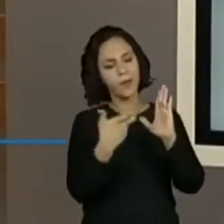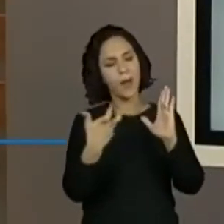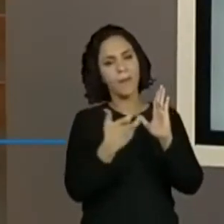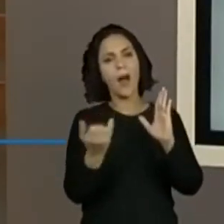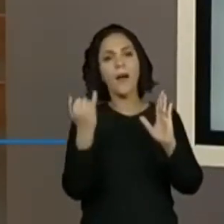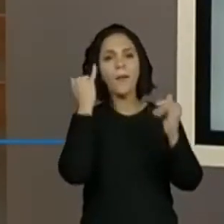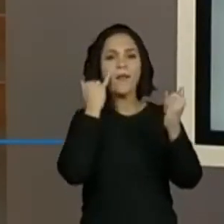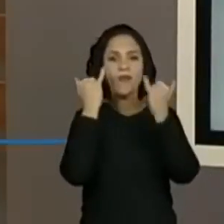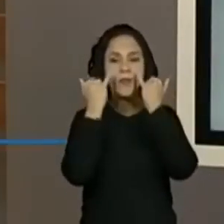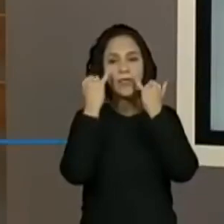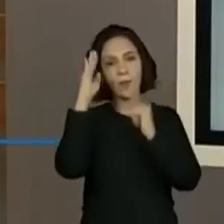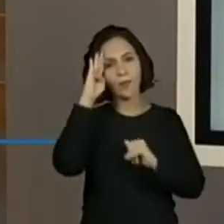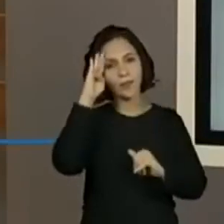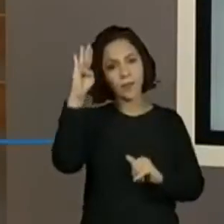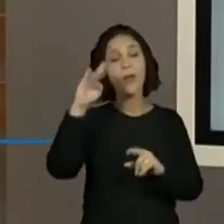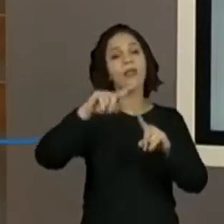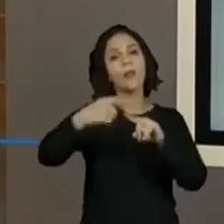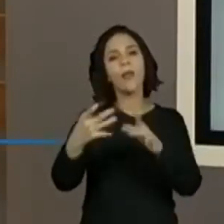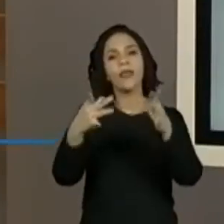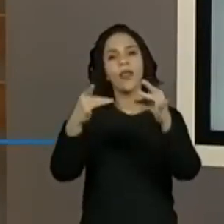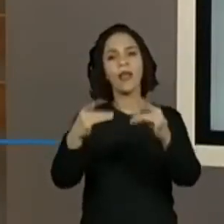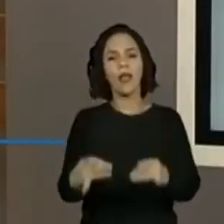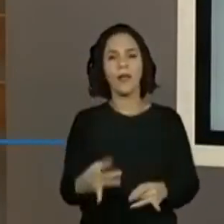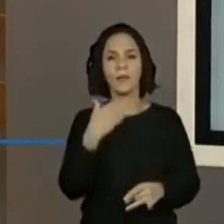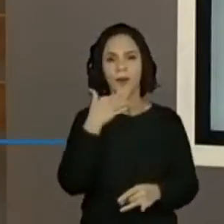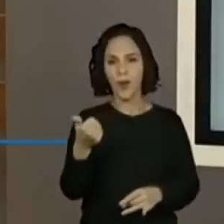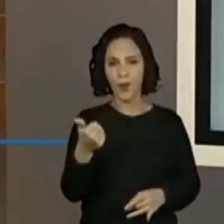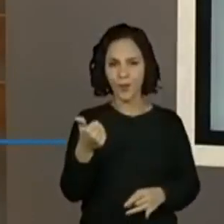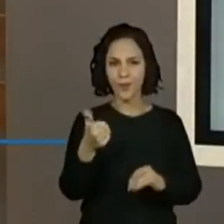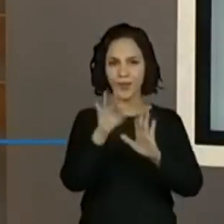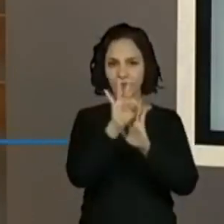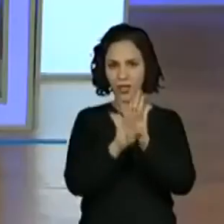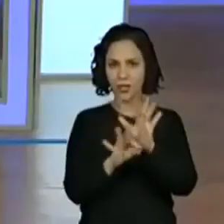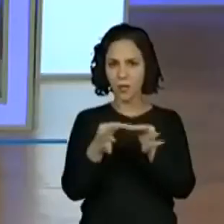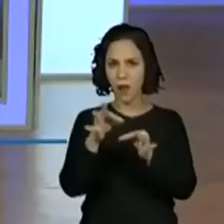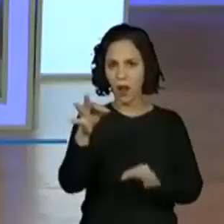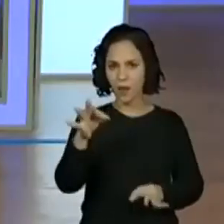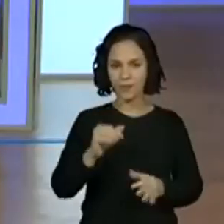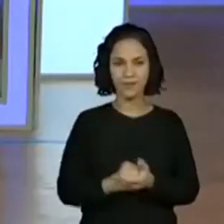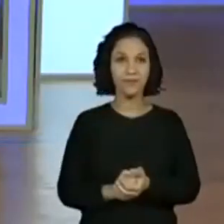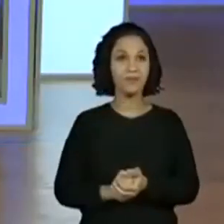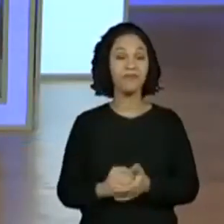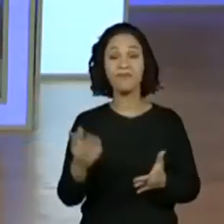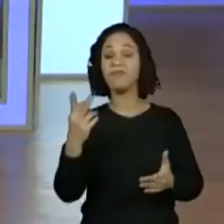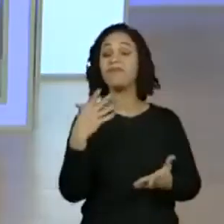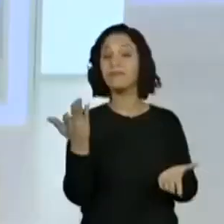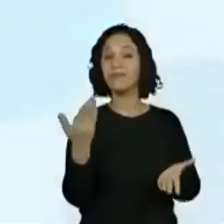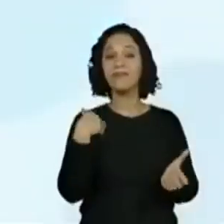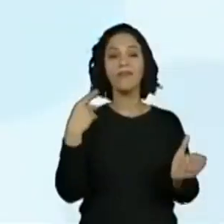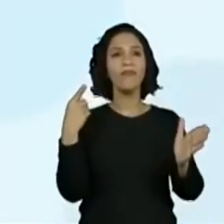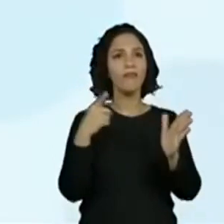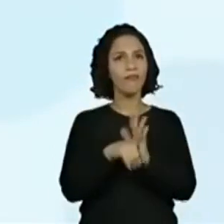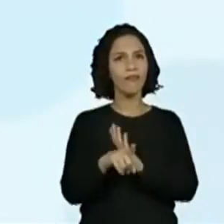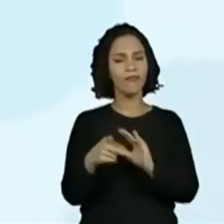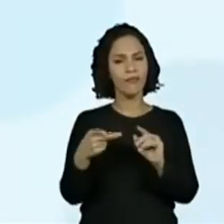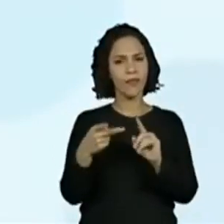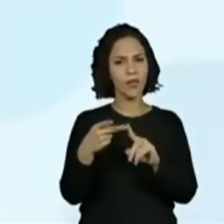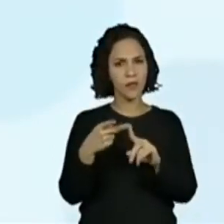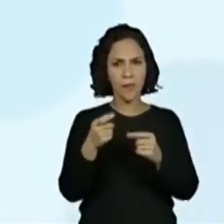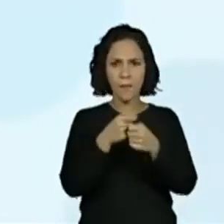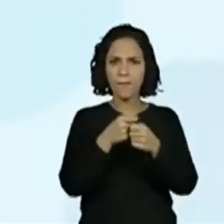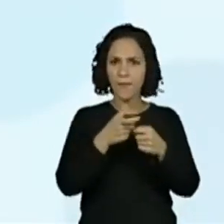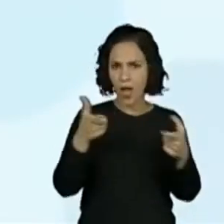e que depois serão retomadas no decorrer do texto. Mas e o segundo questionamento aí? Preencheu a maioria dos